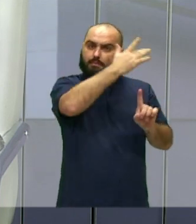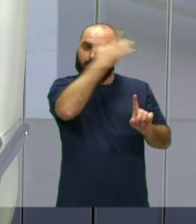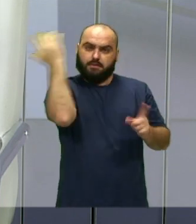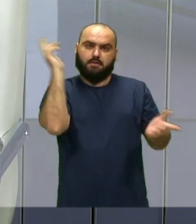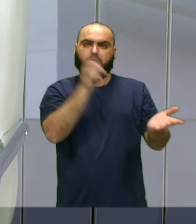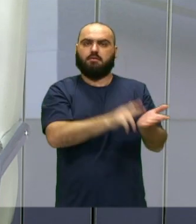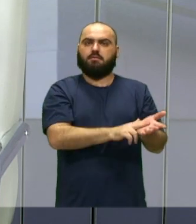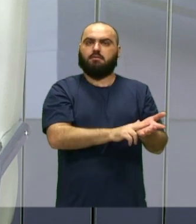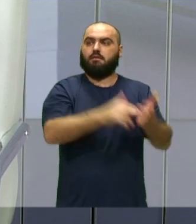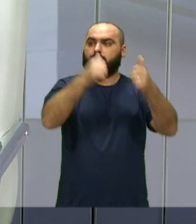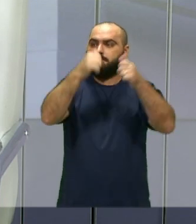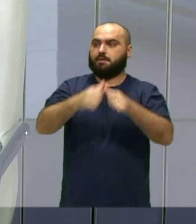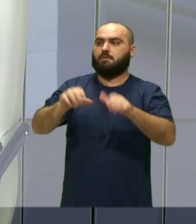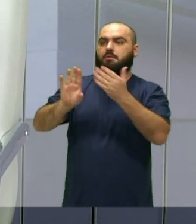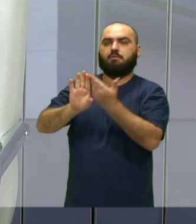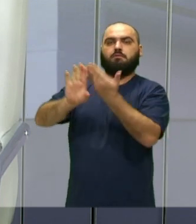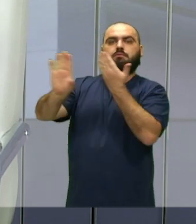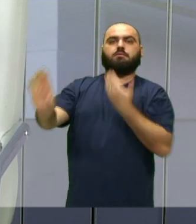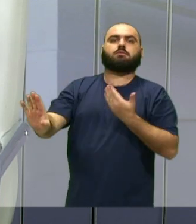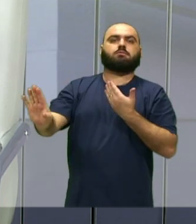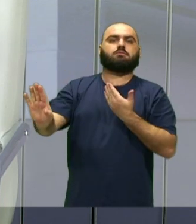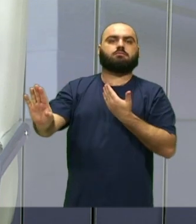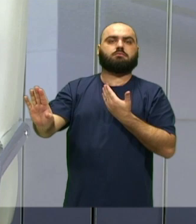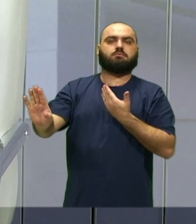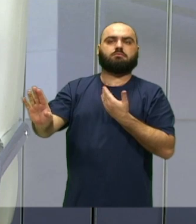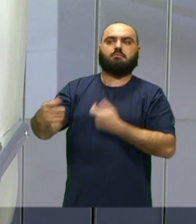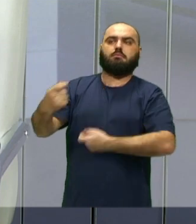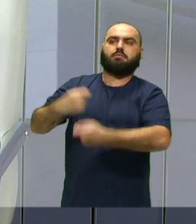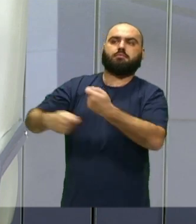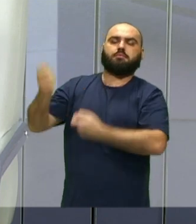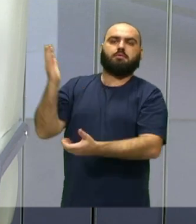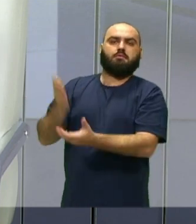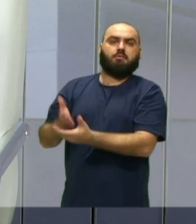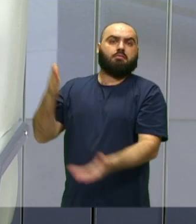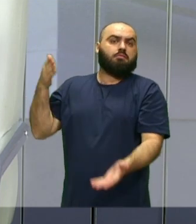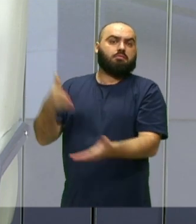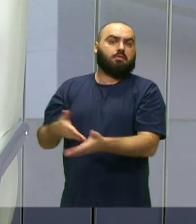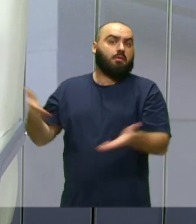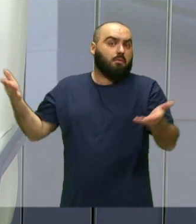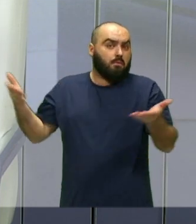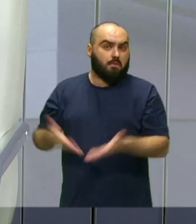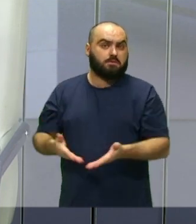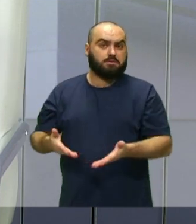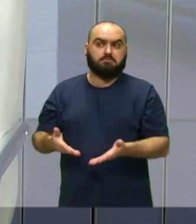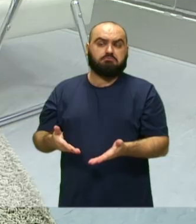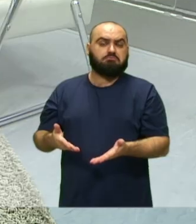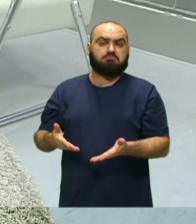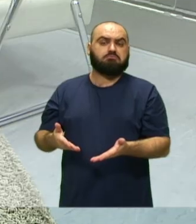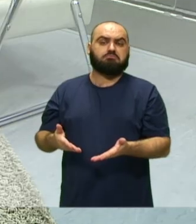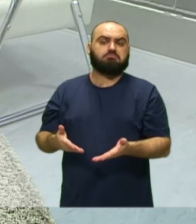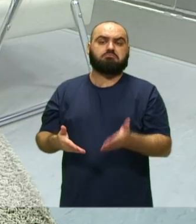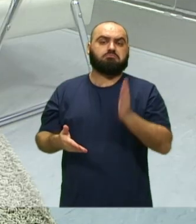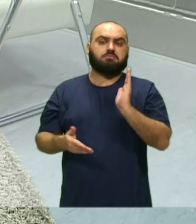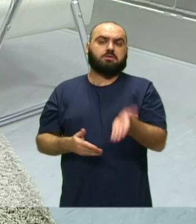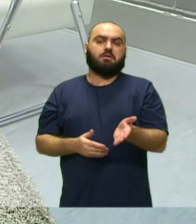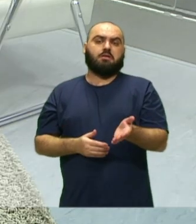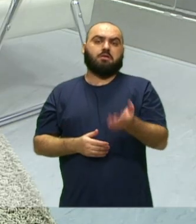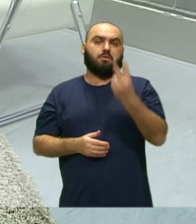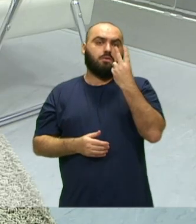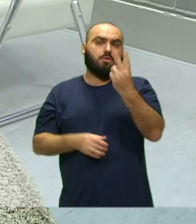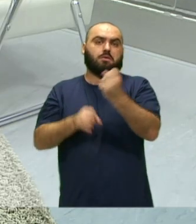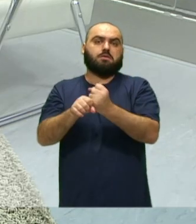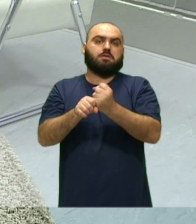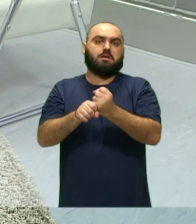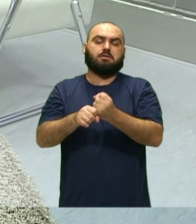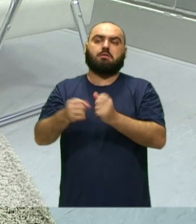ficaram afastados por um certo tempo em processo administrativo e até hoje isso não foi, já estamos há quase 2 anos,